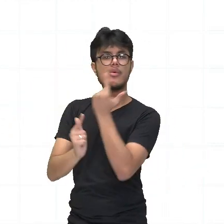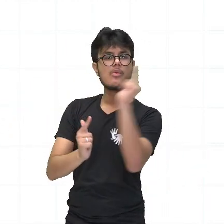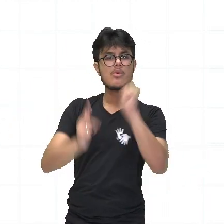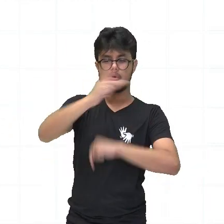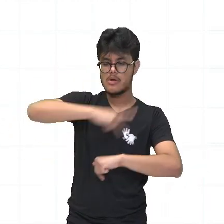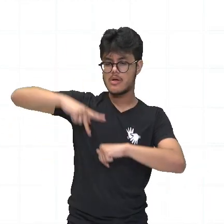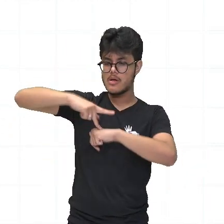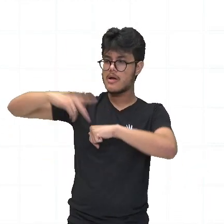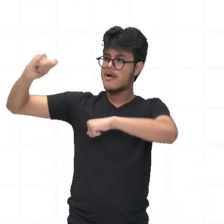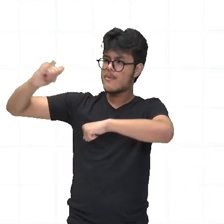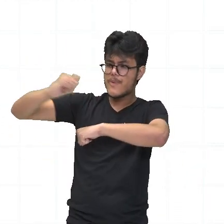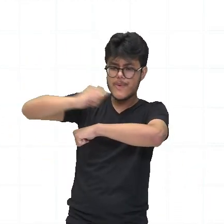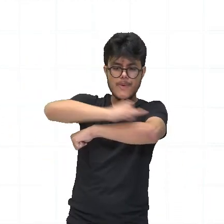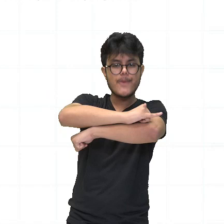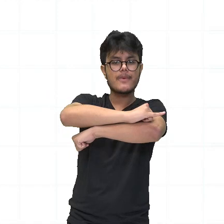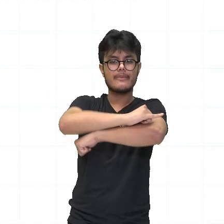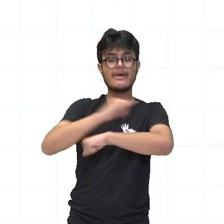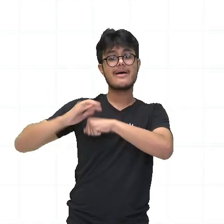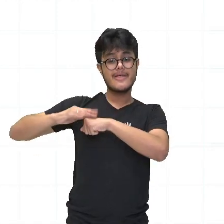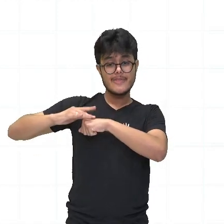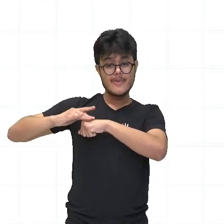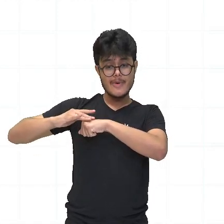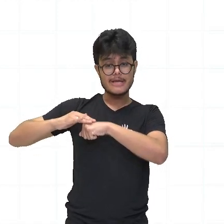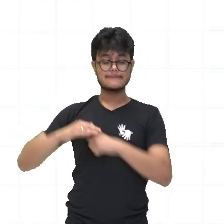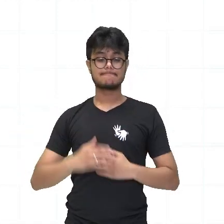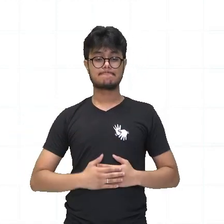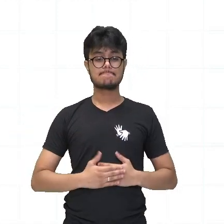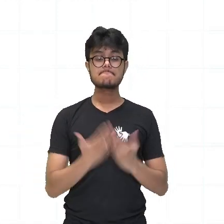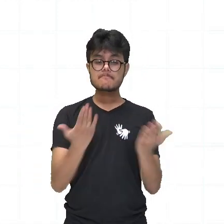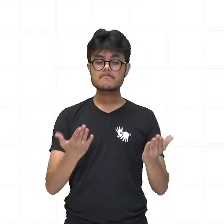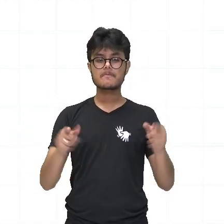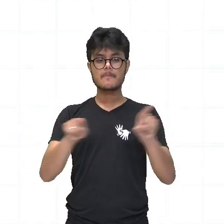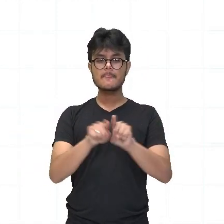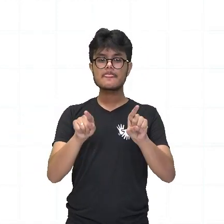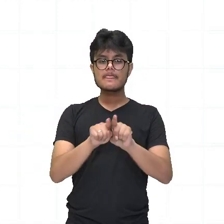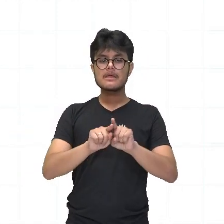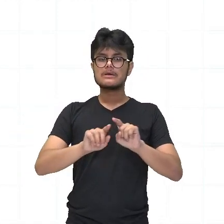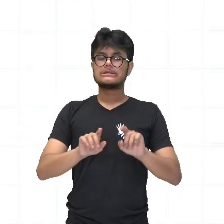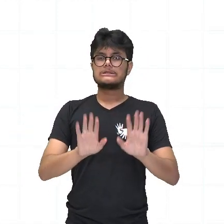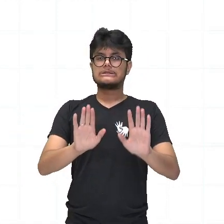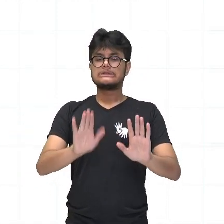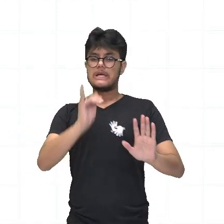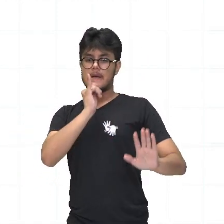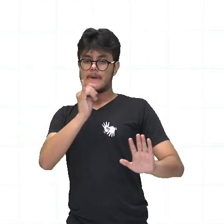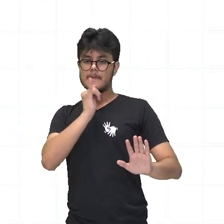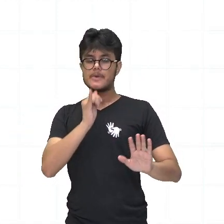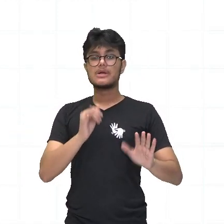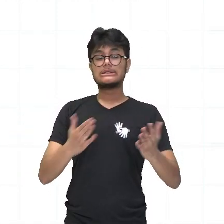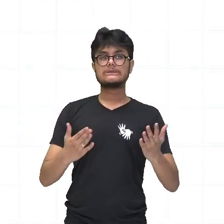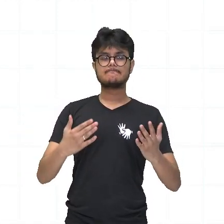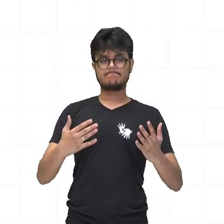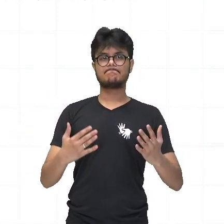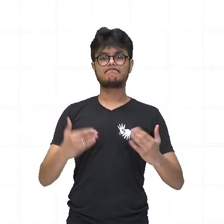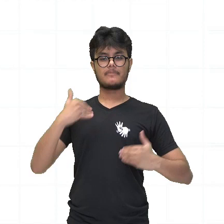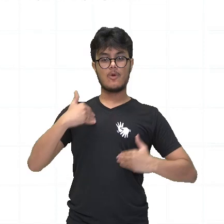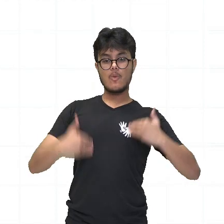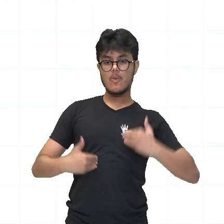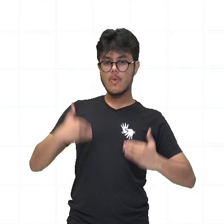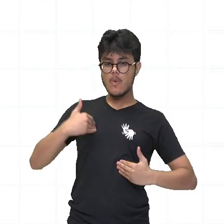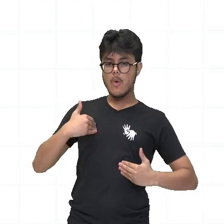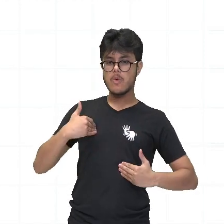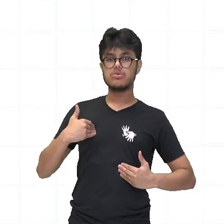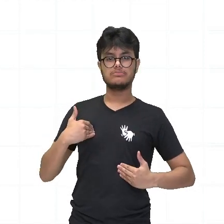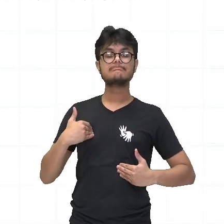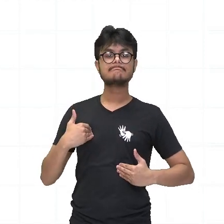se torna muito importante cuidar do sistema imunológico. O sistema imunológico, ele é formado